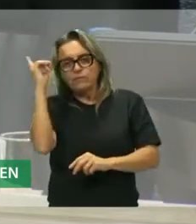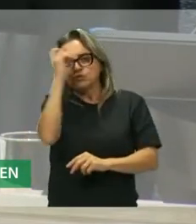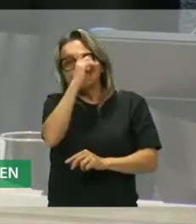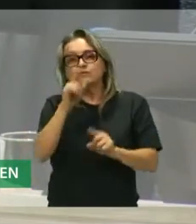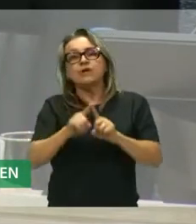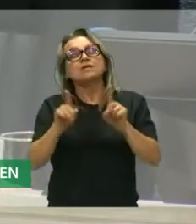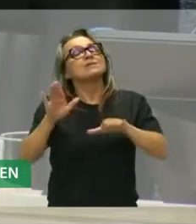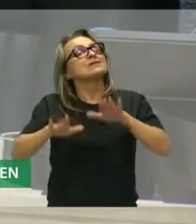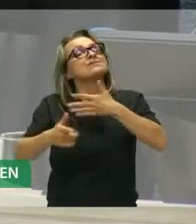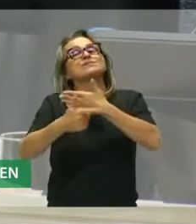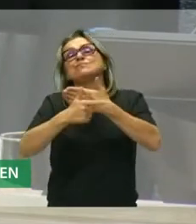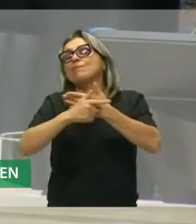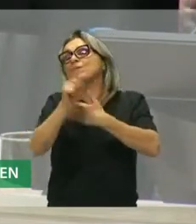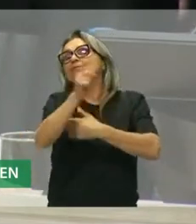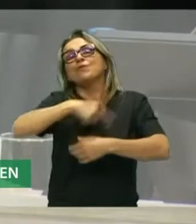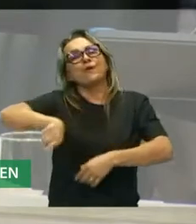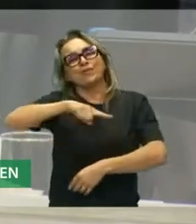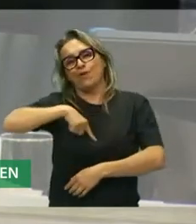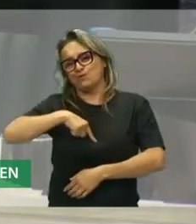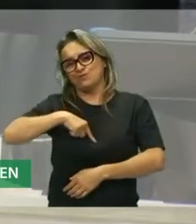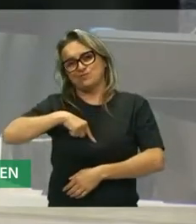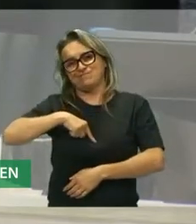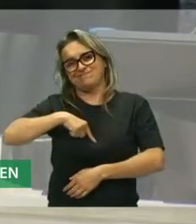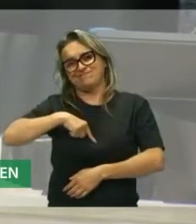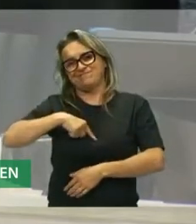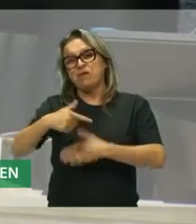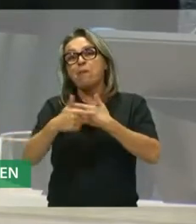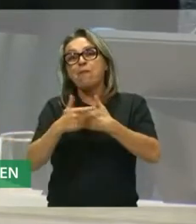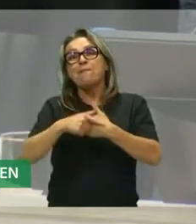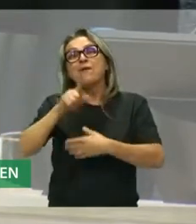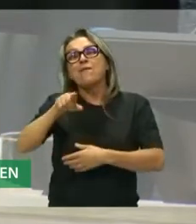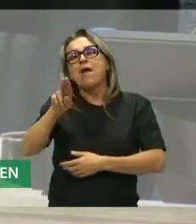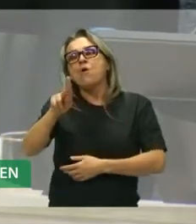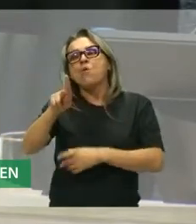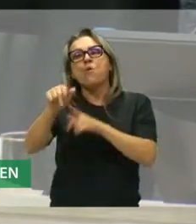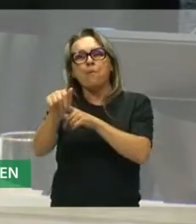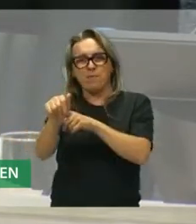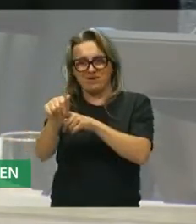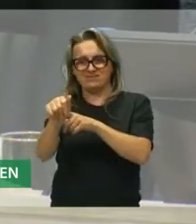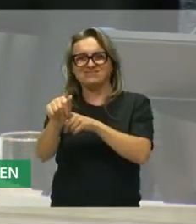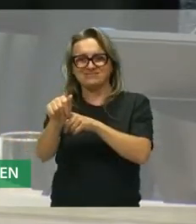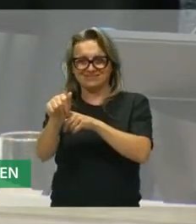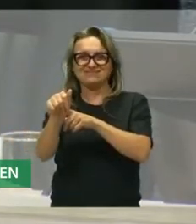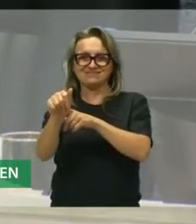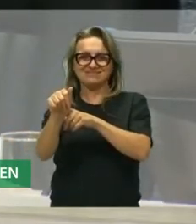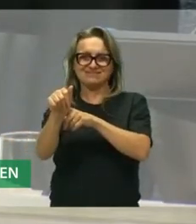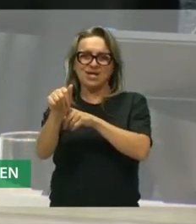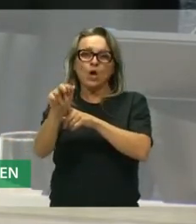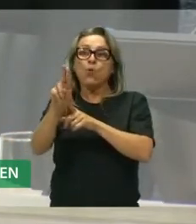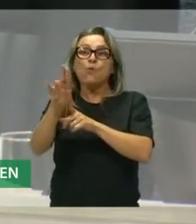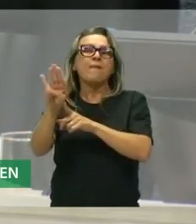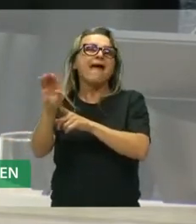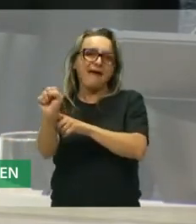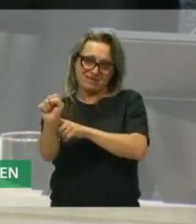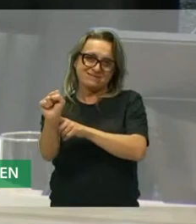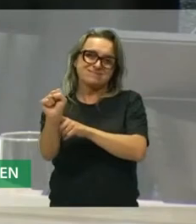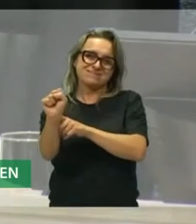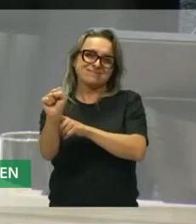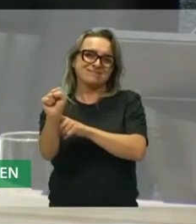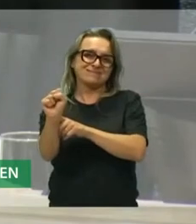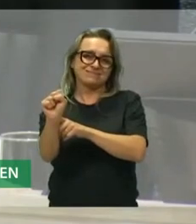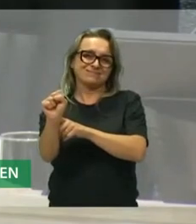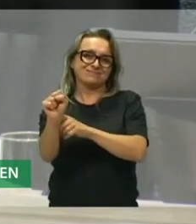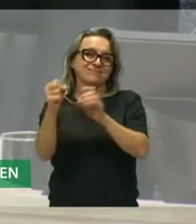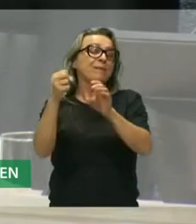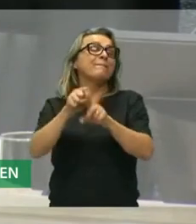que, às vezes, seria o papel, digamos assim, da UPA, da Unidade Básica de Saúde, Isso é característico de